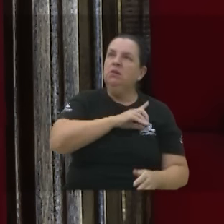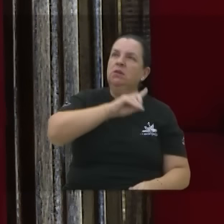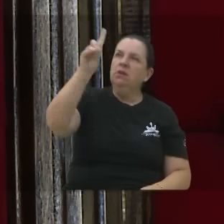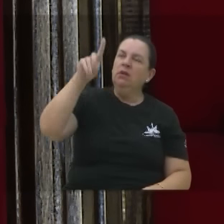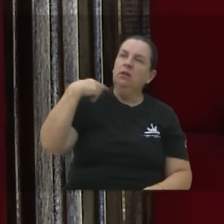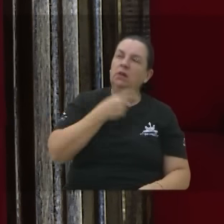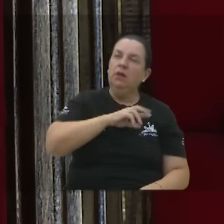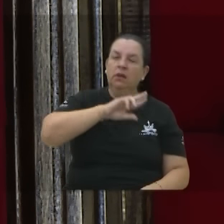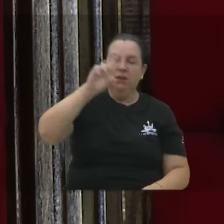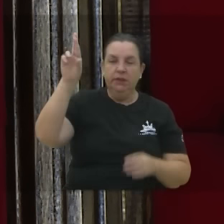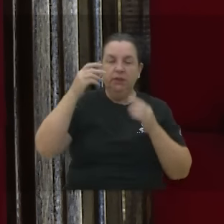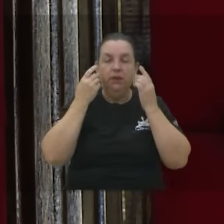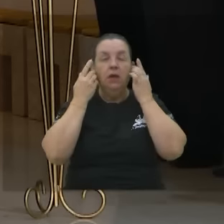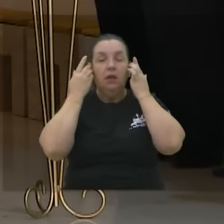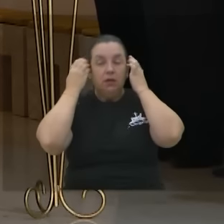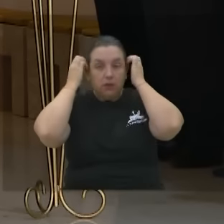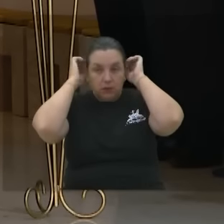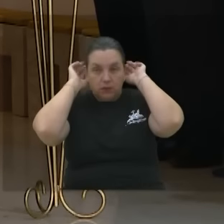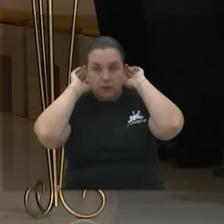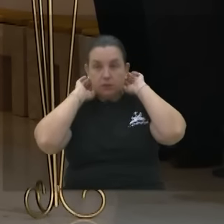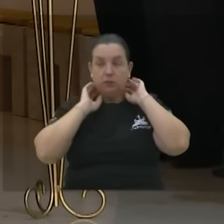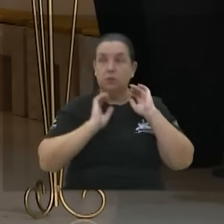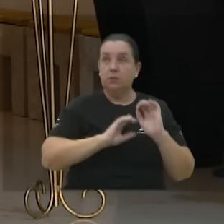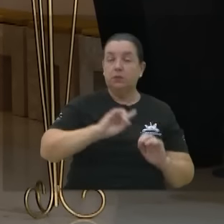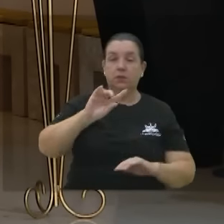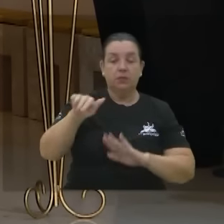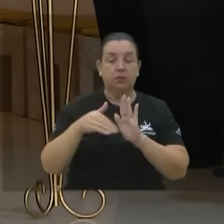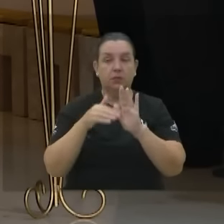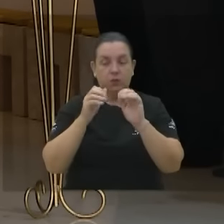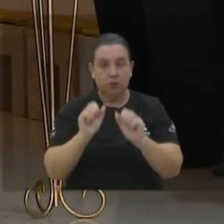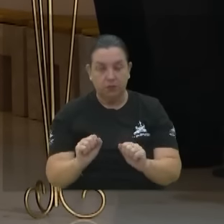a Deus nosso Senhor. Deus